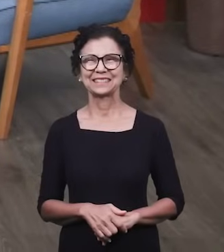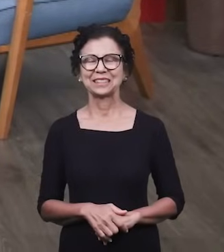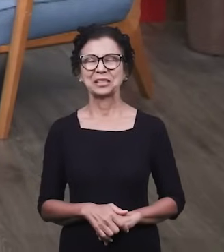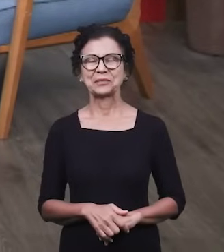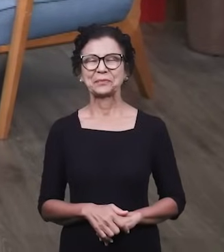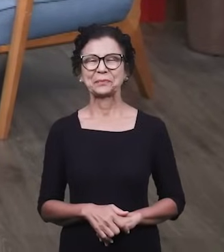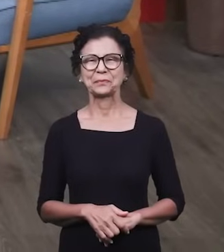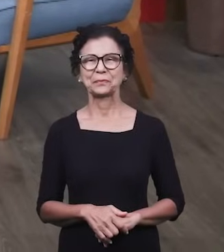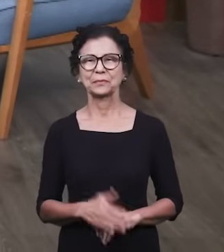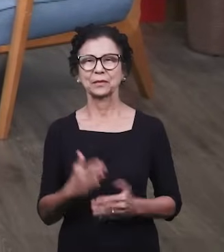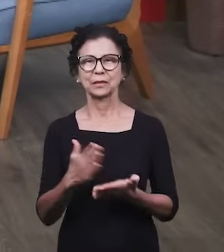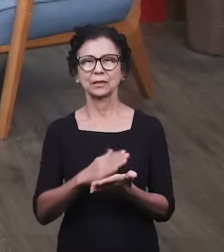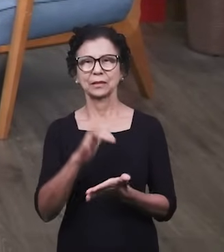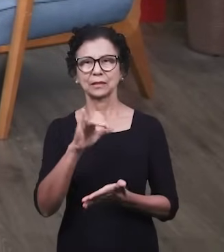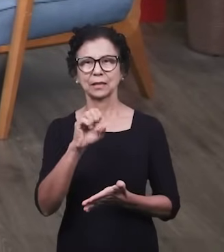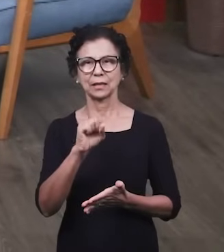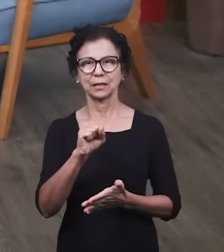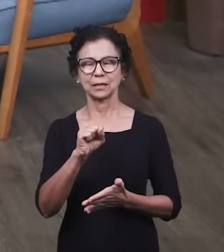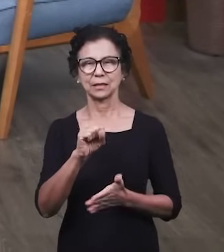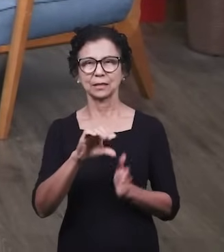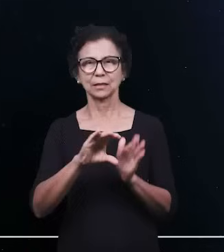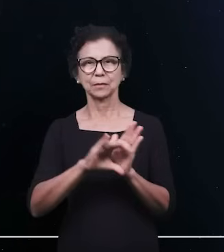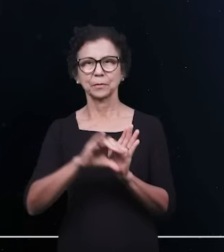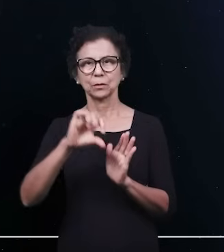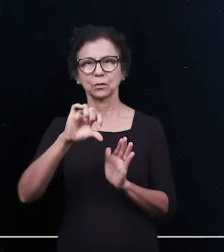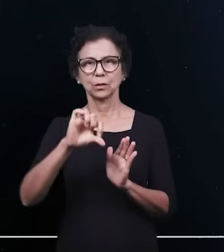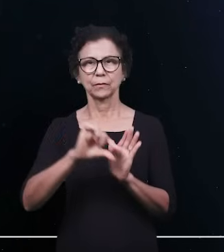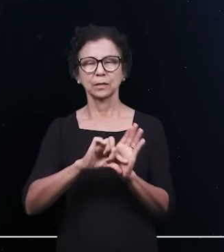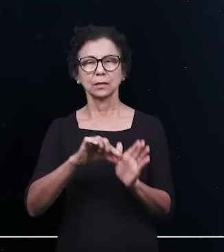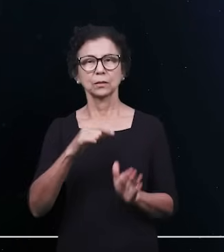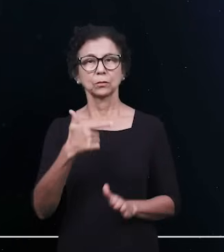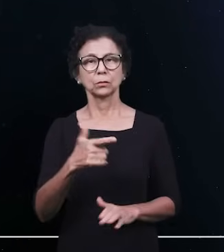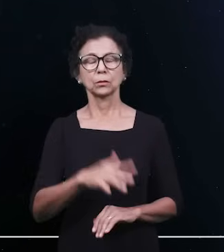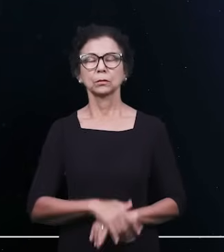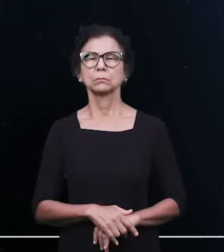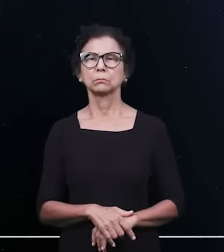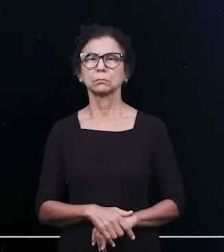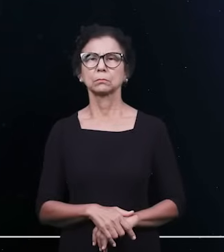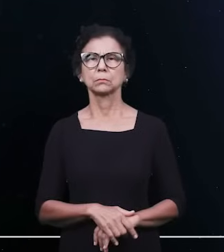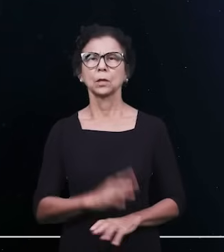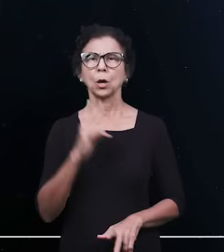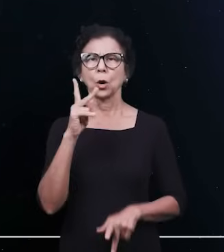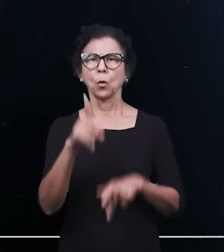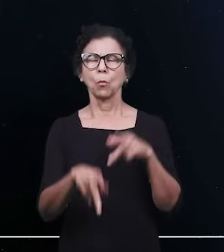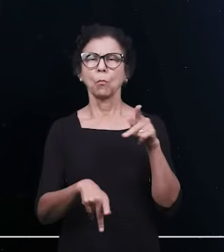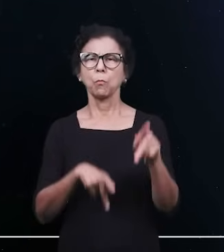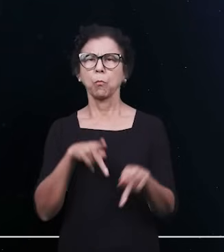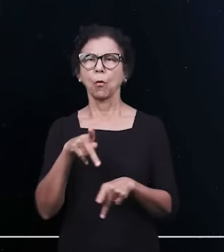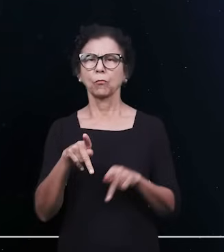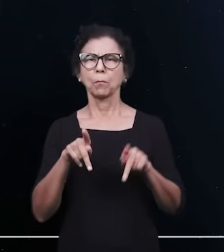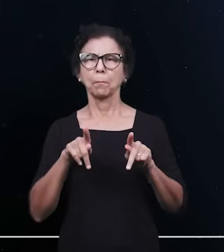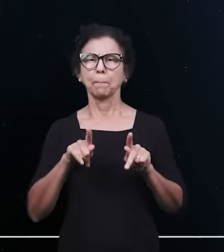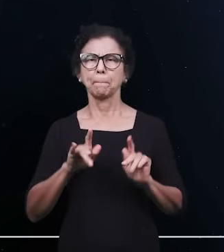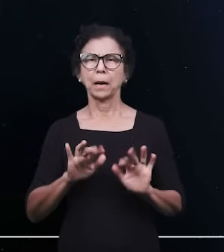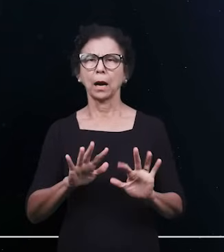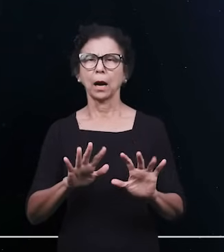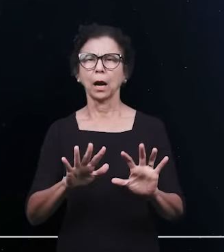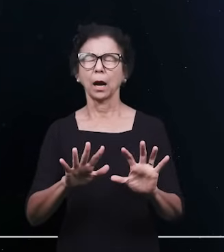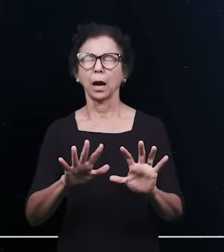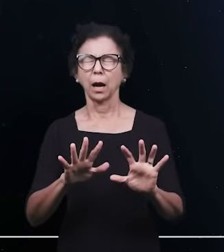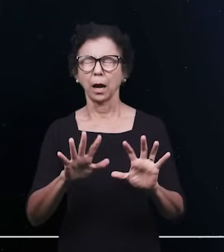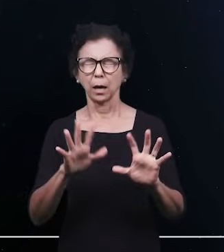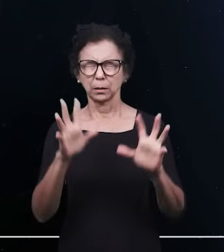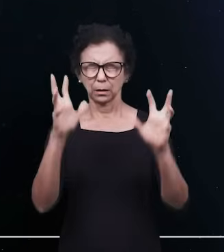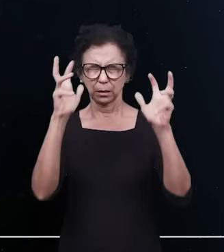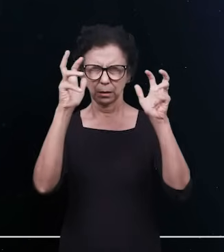que a gente tem que fazer aqui. Isaías 9:2 diz assim: o povo que andava em trevas viu uma grande